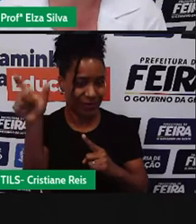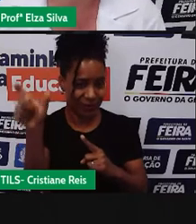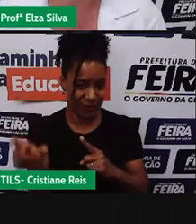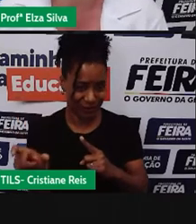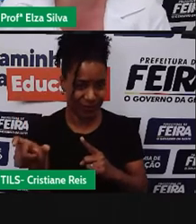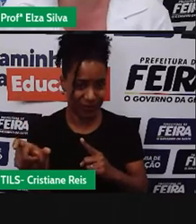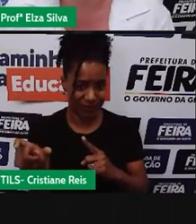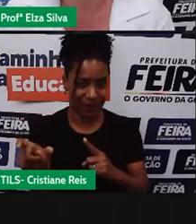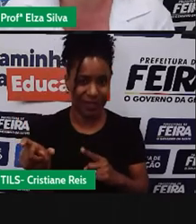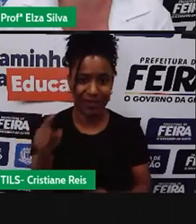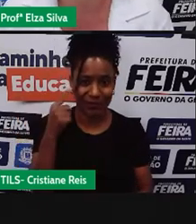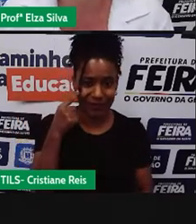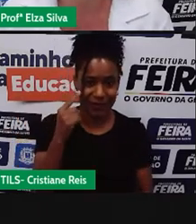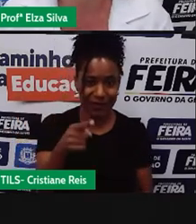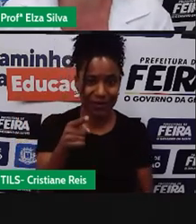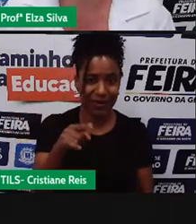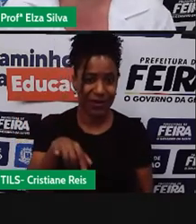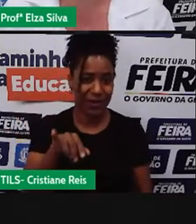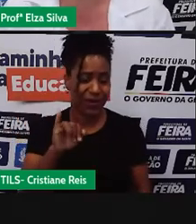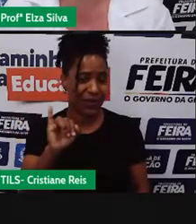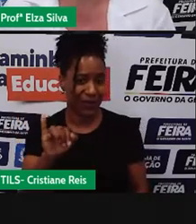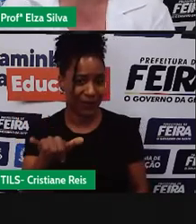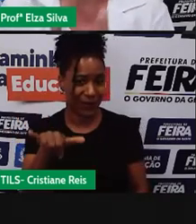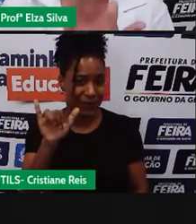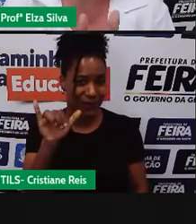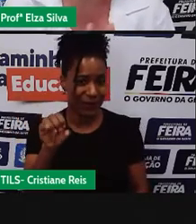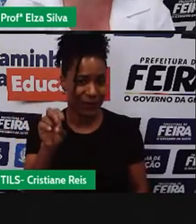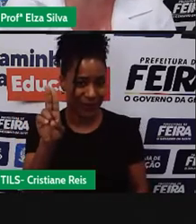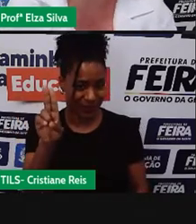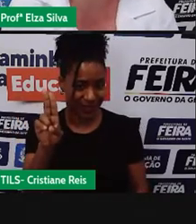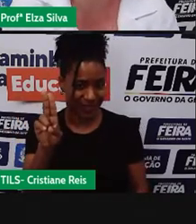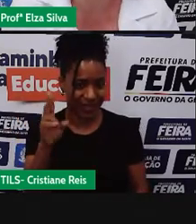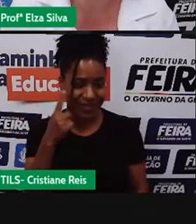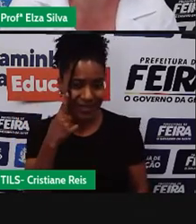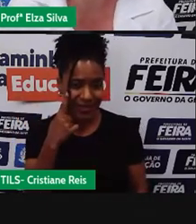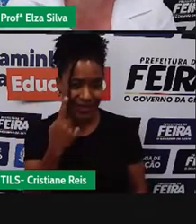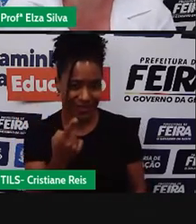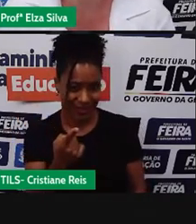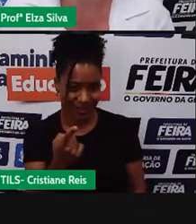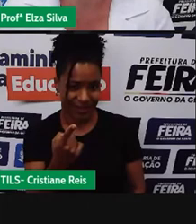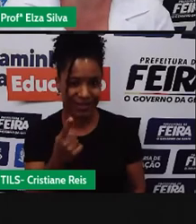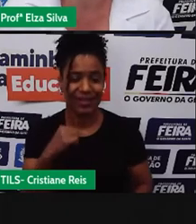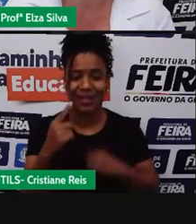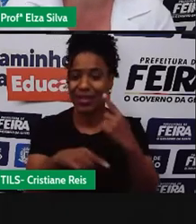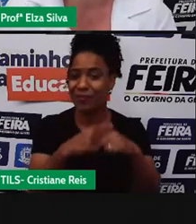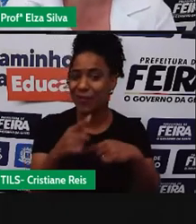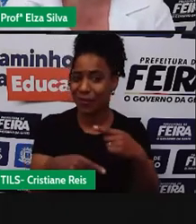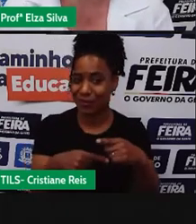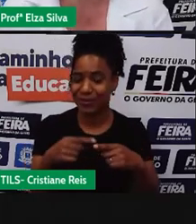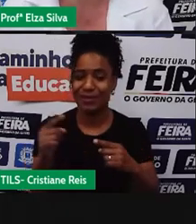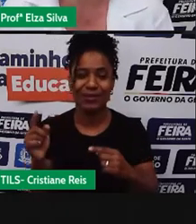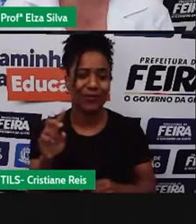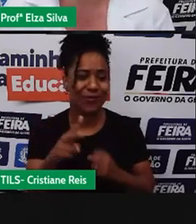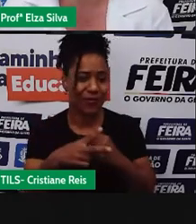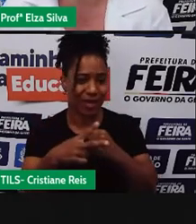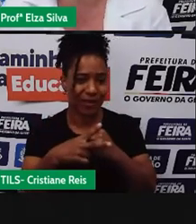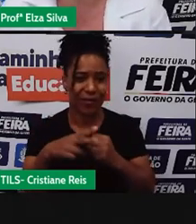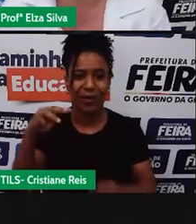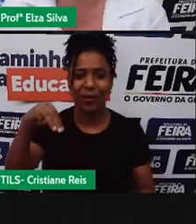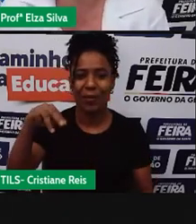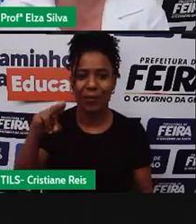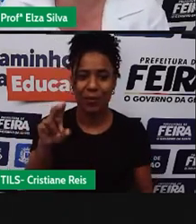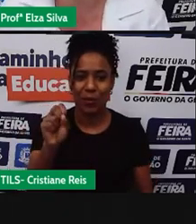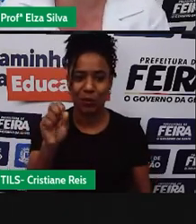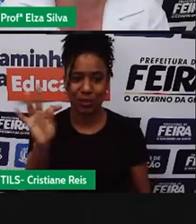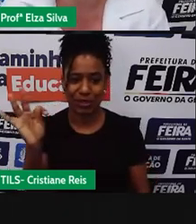neste exemplo é we, nós. Depois o modal must. Logo após o